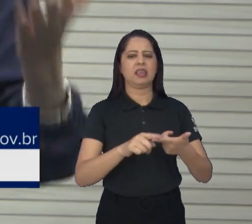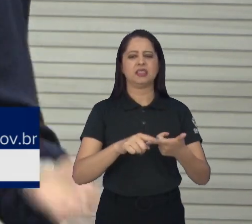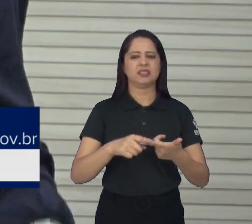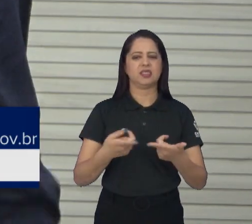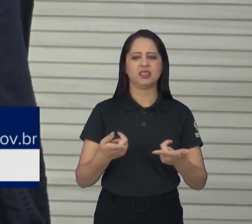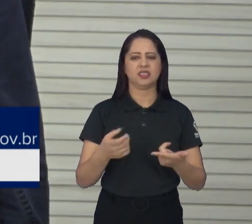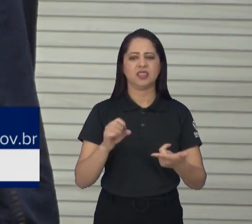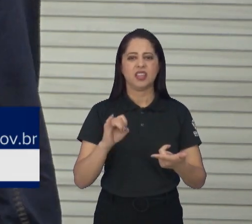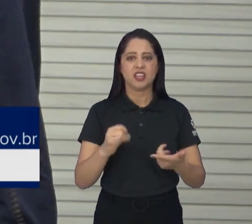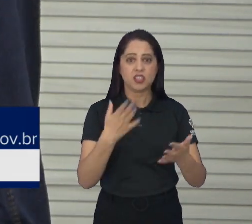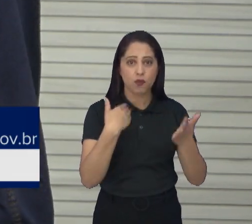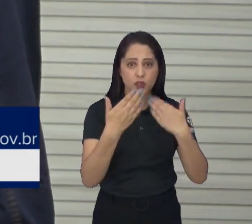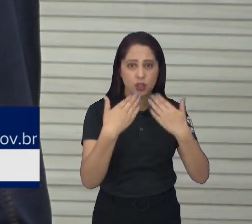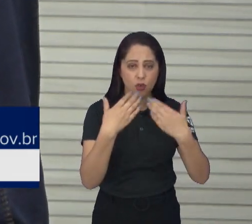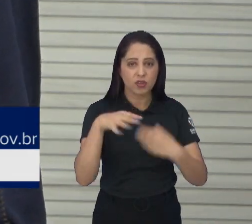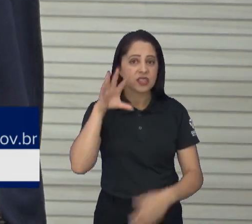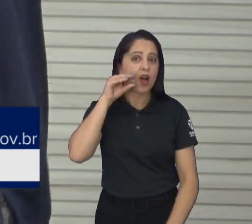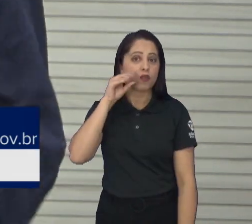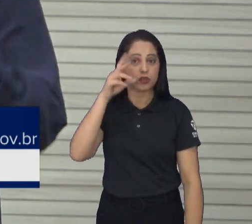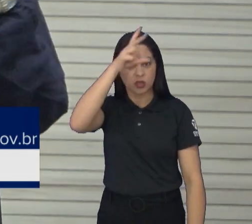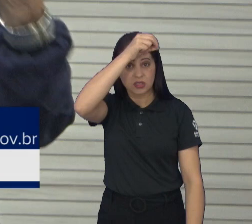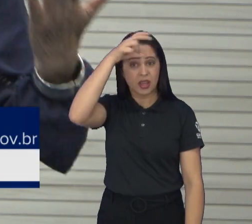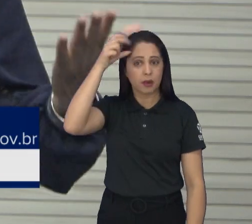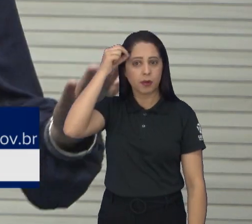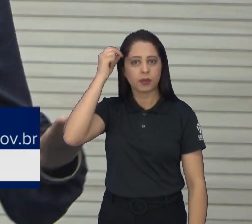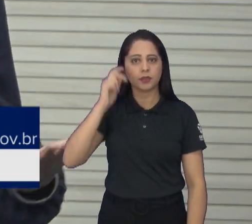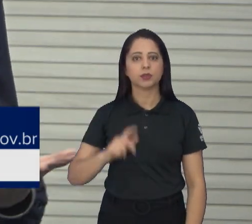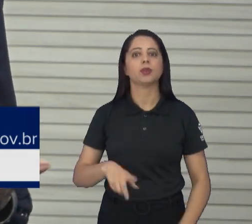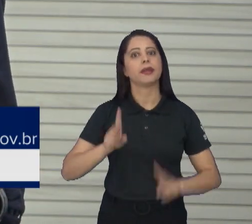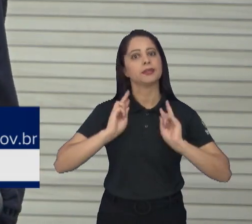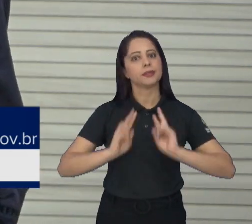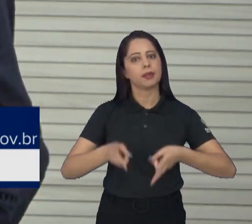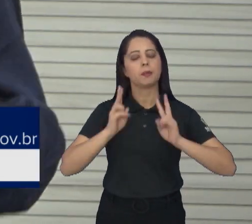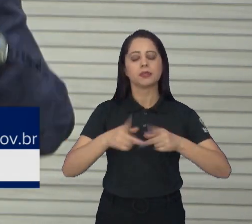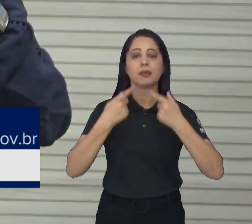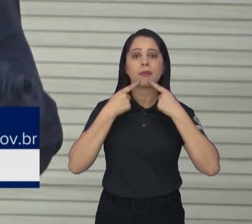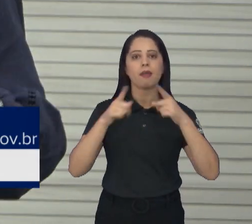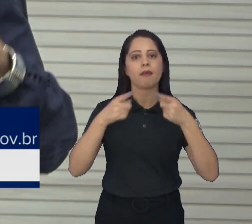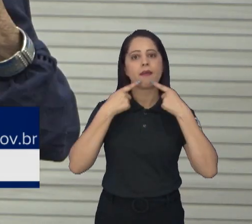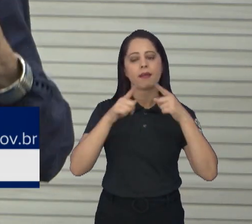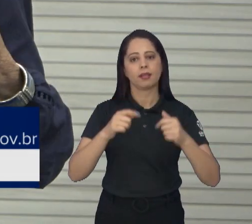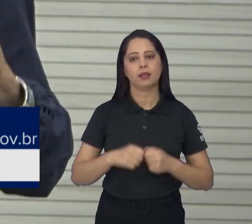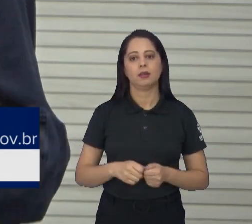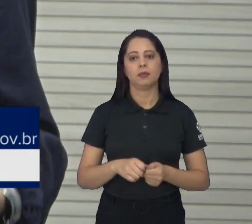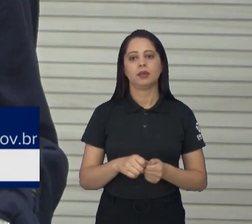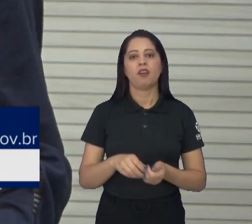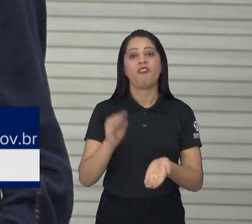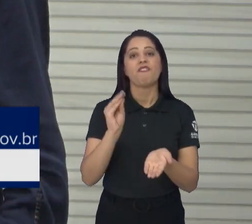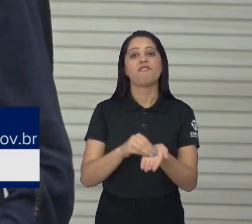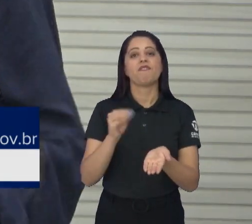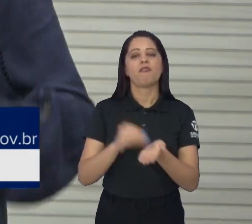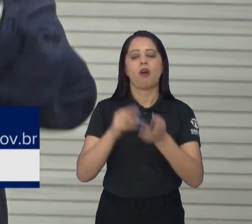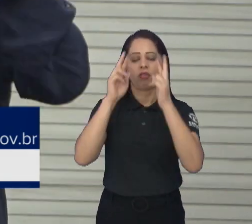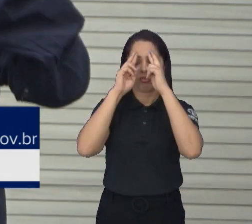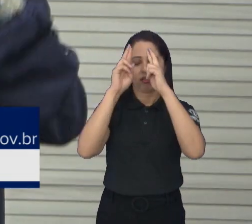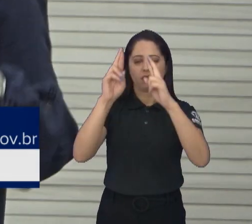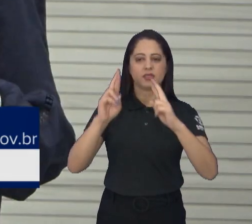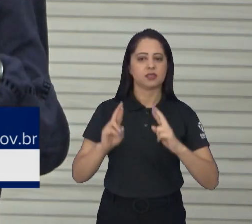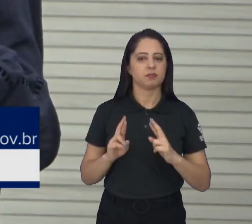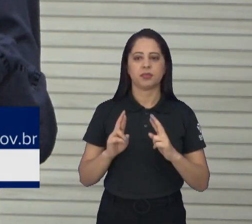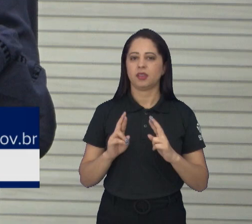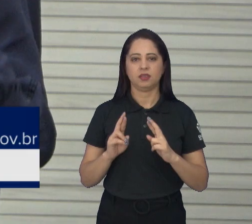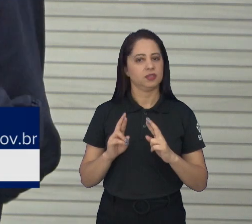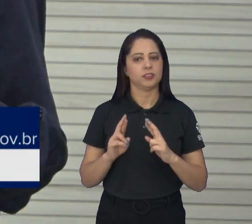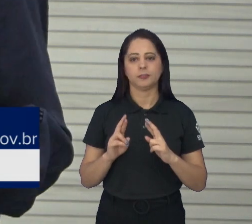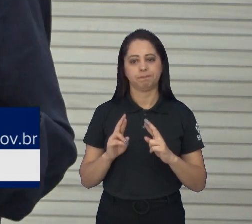for conversar com os funcionários da prefeitura, é a mesma queixa. É a falta de respeito. Não é o respeito,